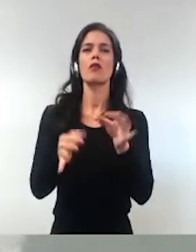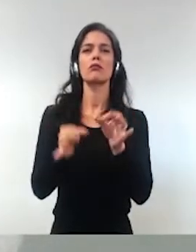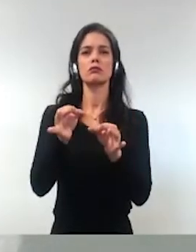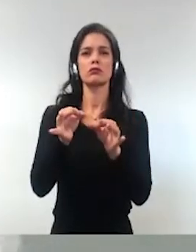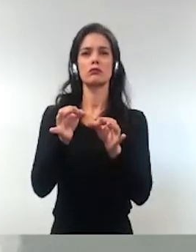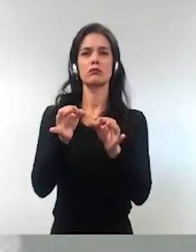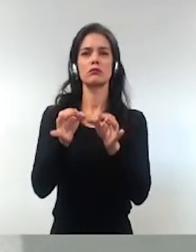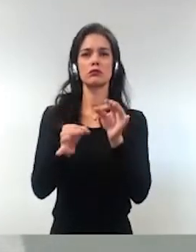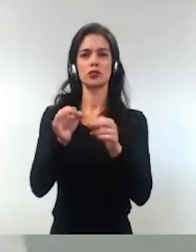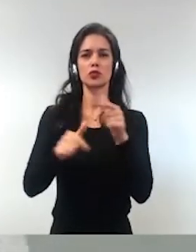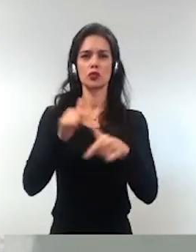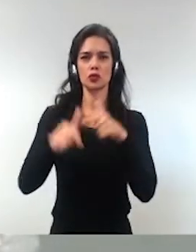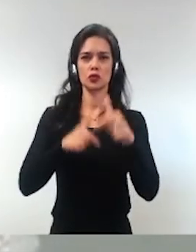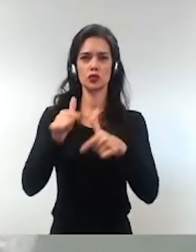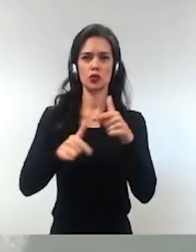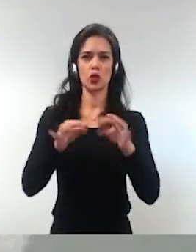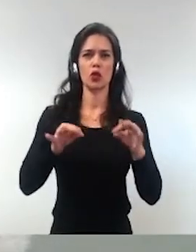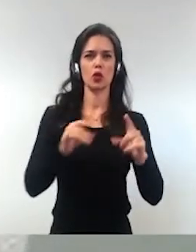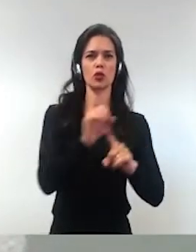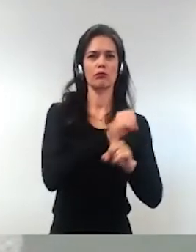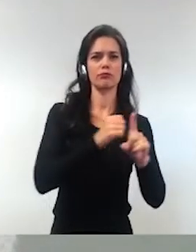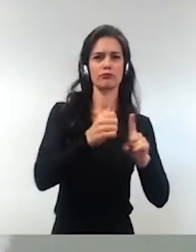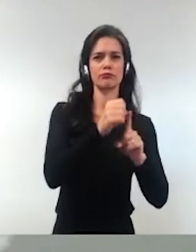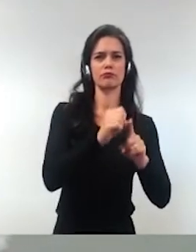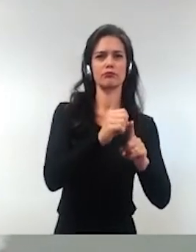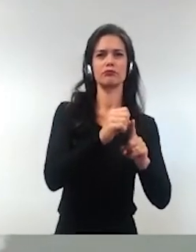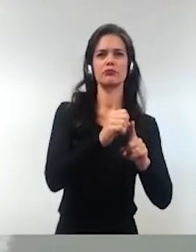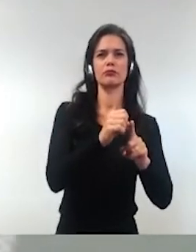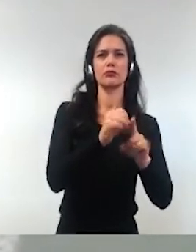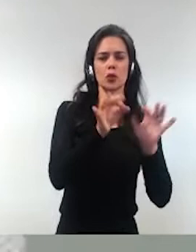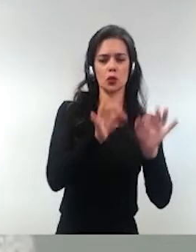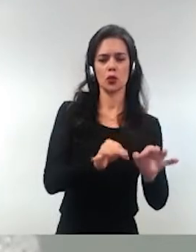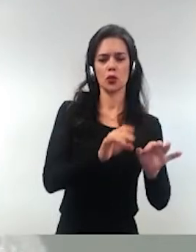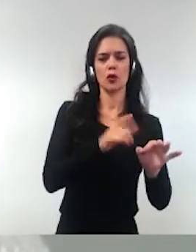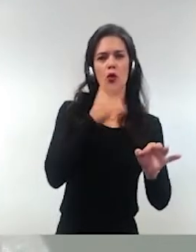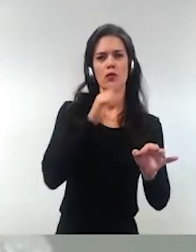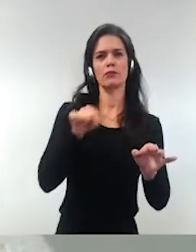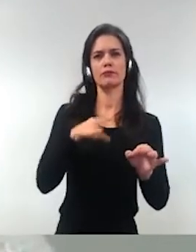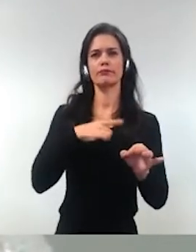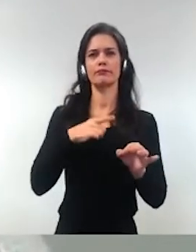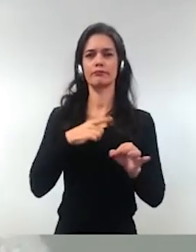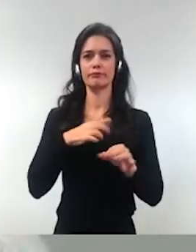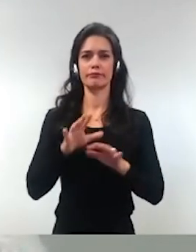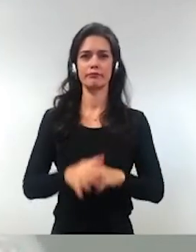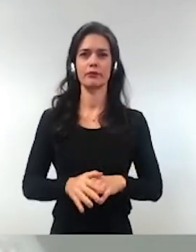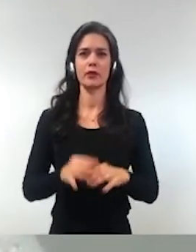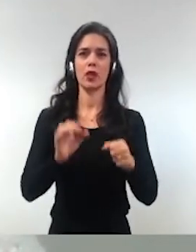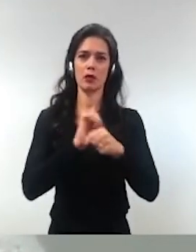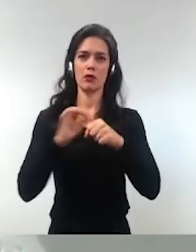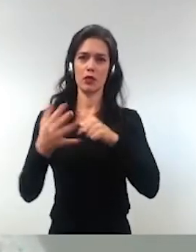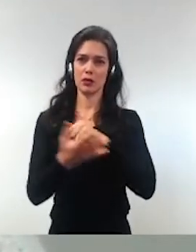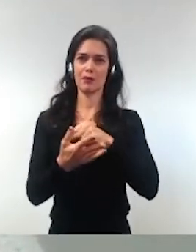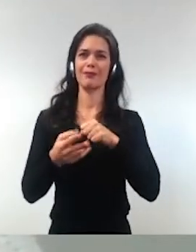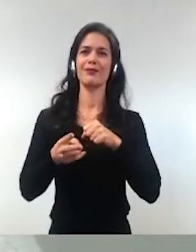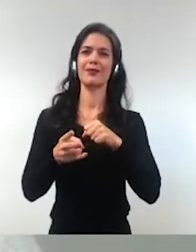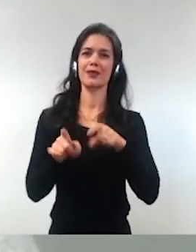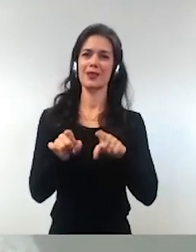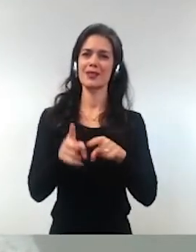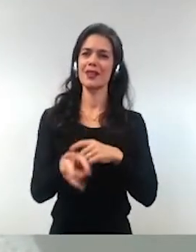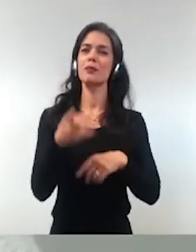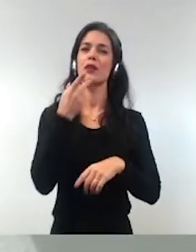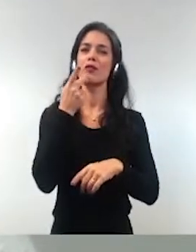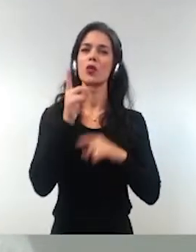toda a nação civilizada. Isso se tornou muito evidente na pandemia, quando o que mais se falou foi justamente